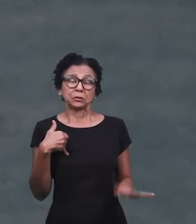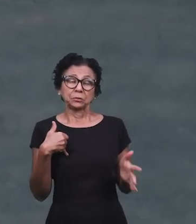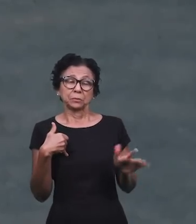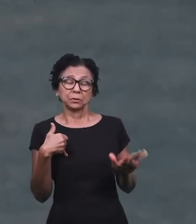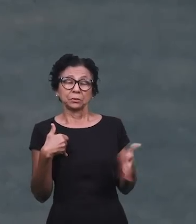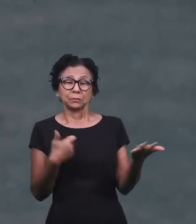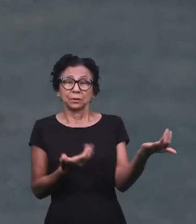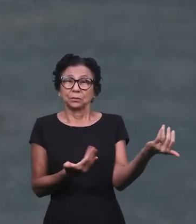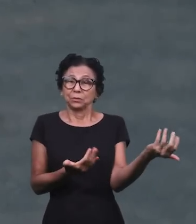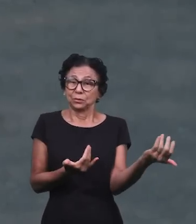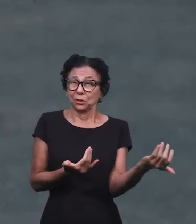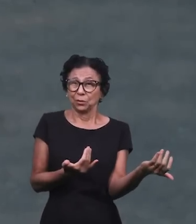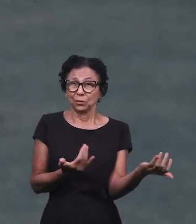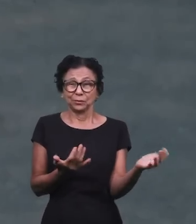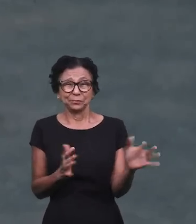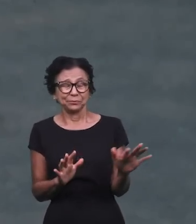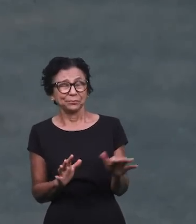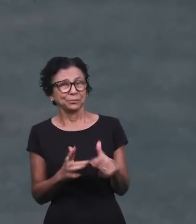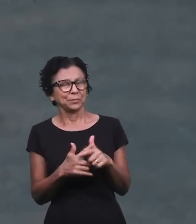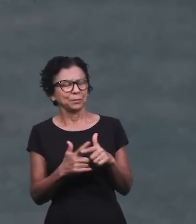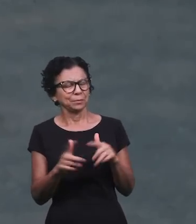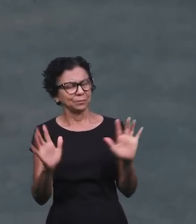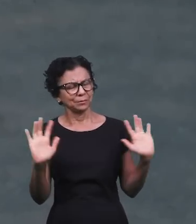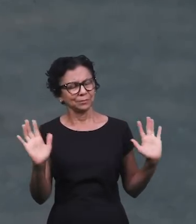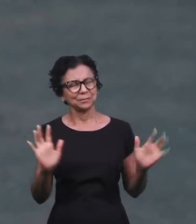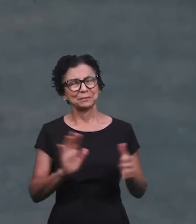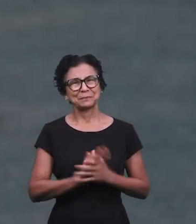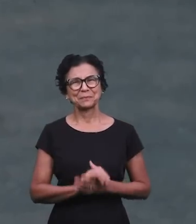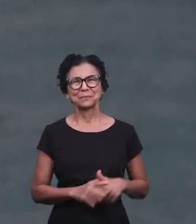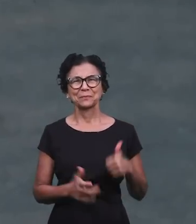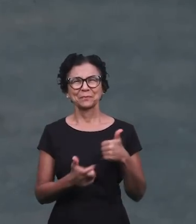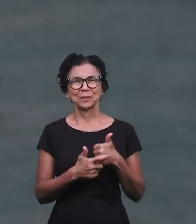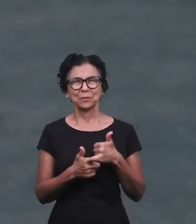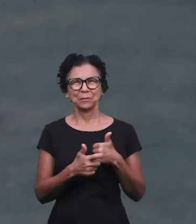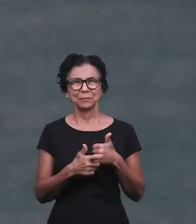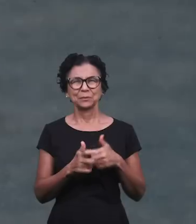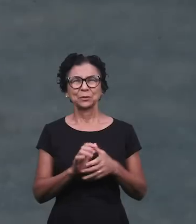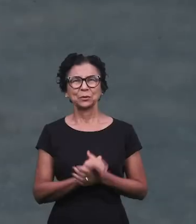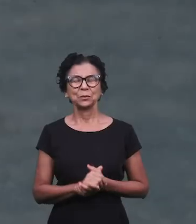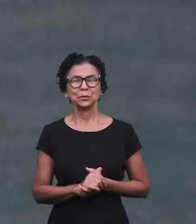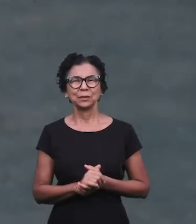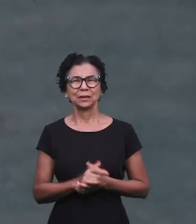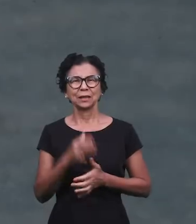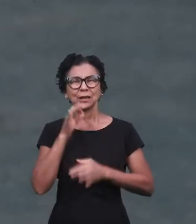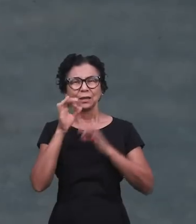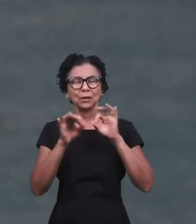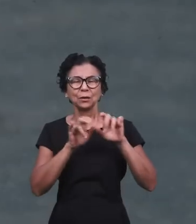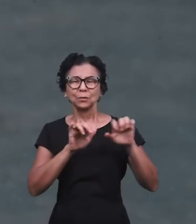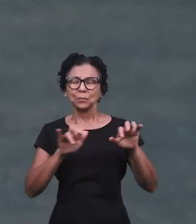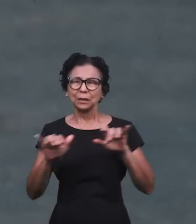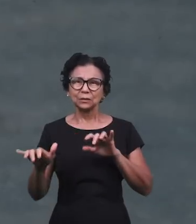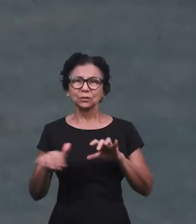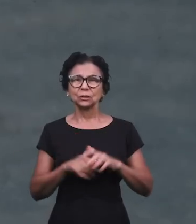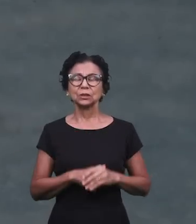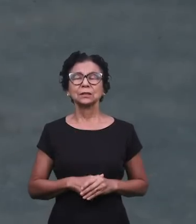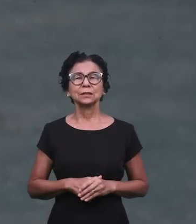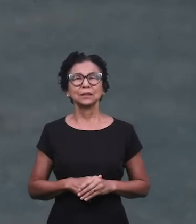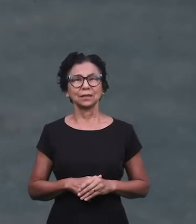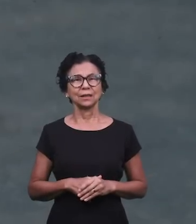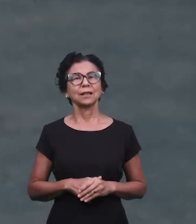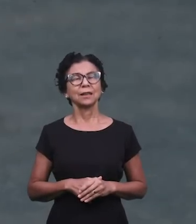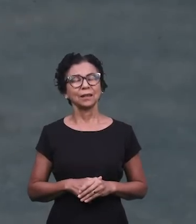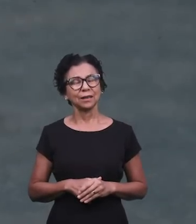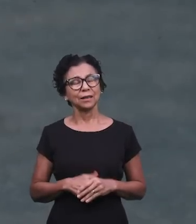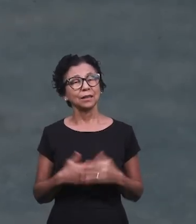menos jovem um pouquinho, não tem problema, compartilhe, curta, comente aqui nos comentários, porque você vai